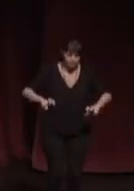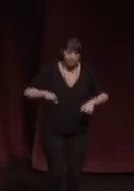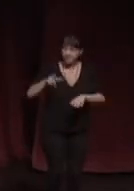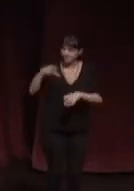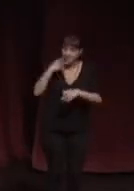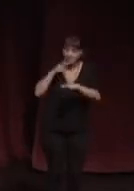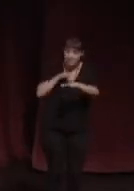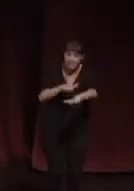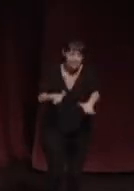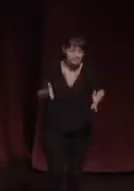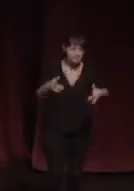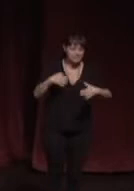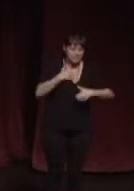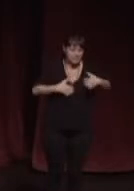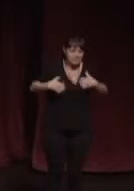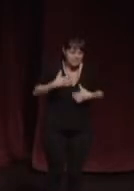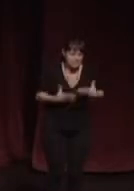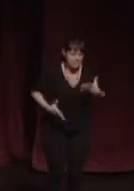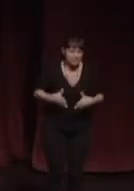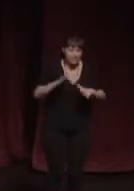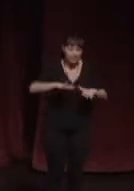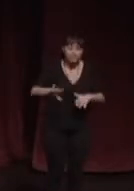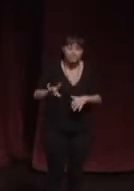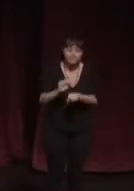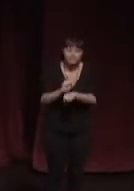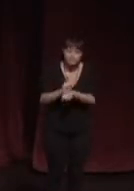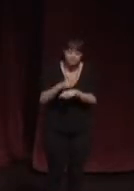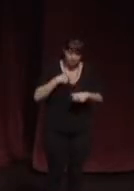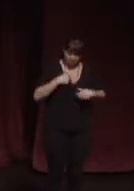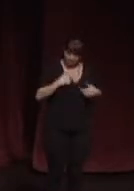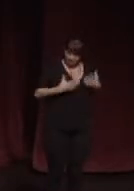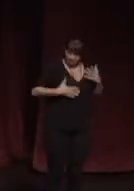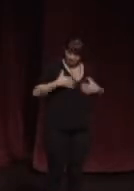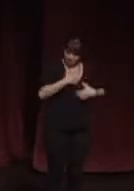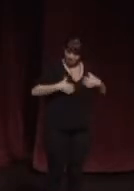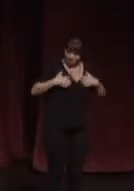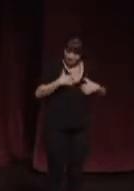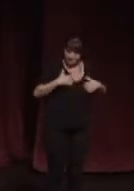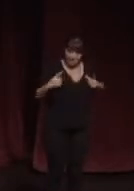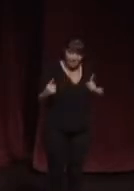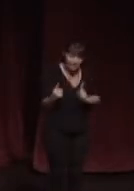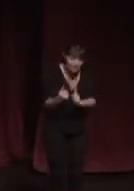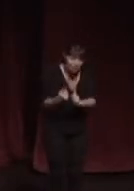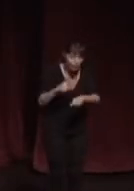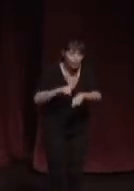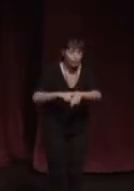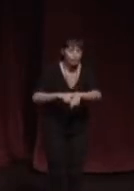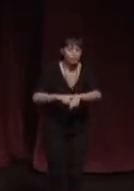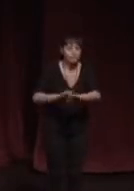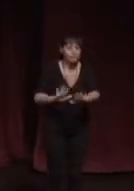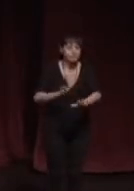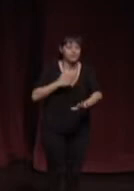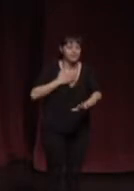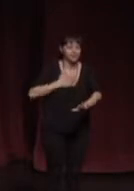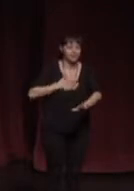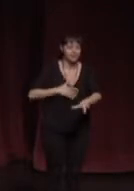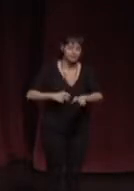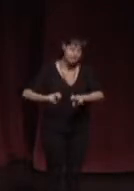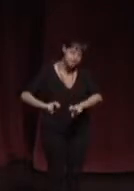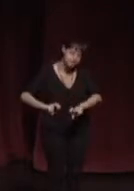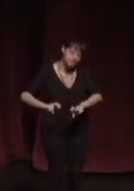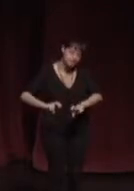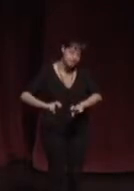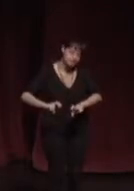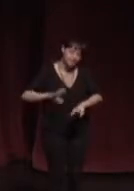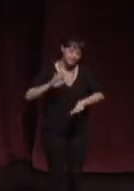cheio de agonia em casa e a criança está lá esperando pra gente, a gente também está agoniado, quer ver a criança. Então tem um momento de pausa. Ele pode começar bem acelerado,